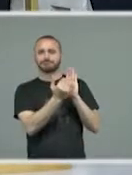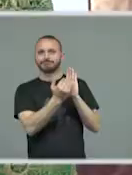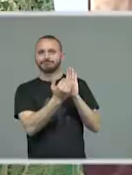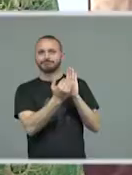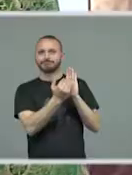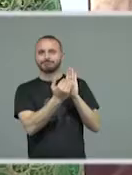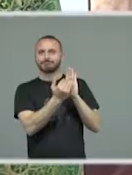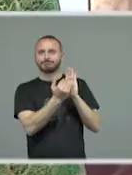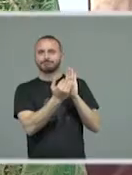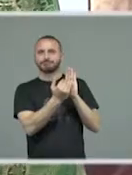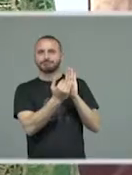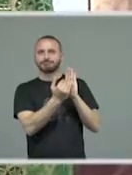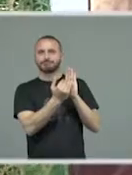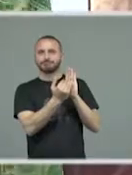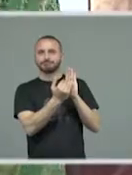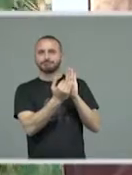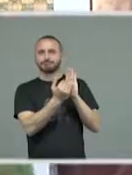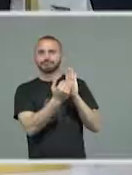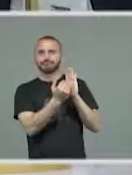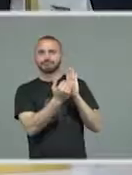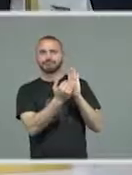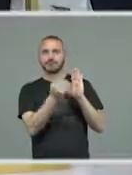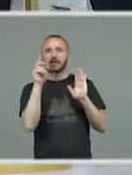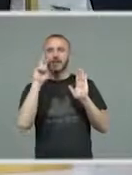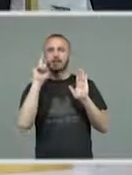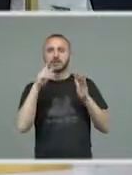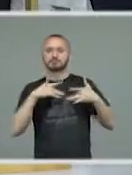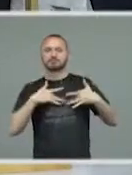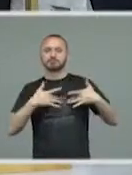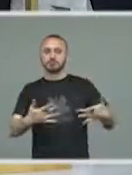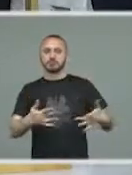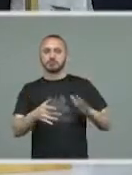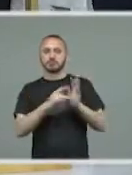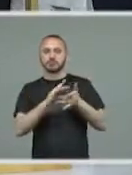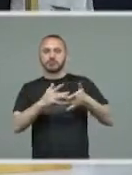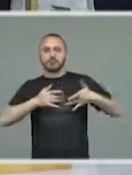Alacoque, na própria aparição, o meu coração. Mas Marta,